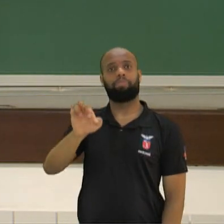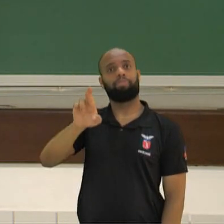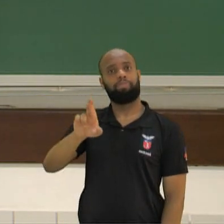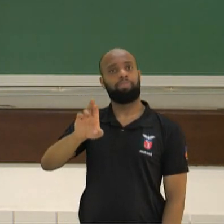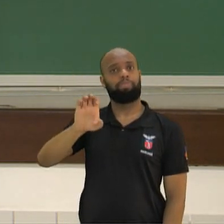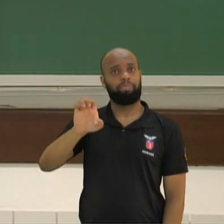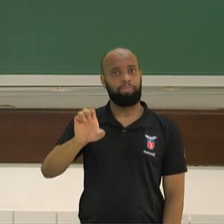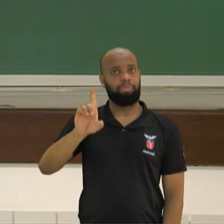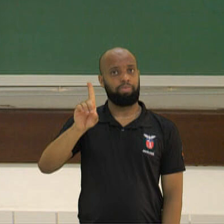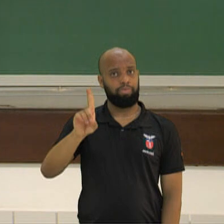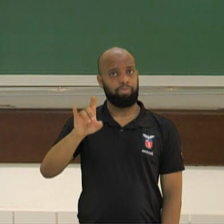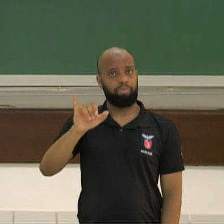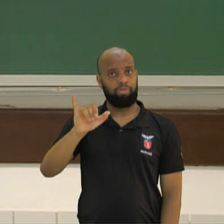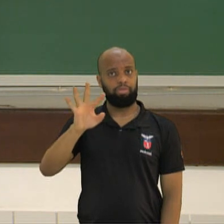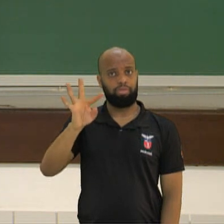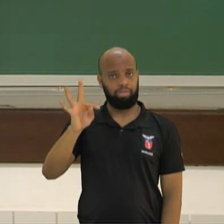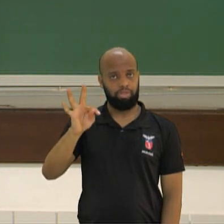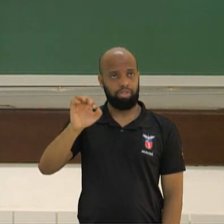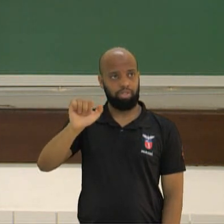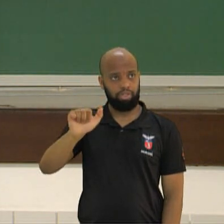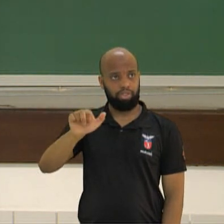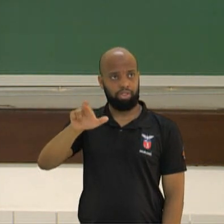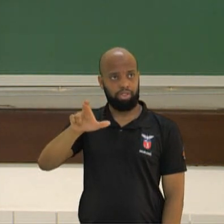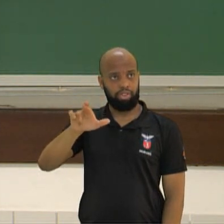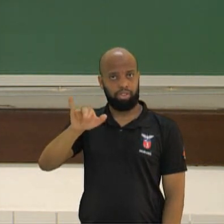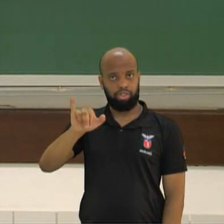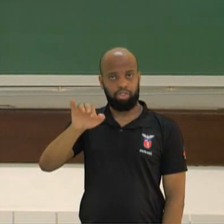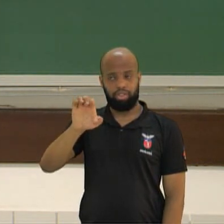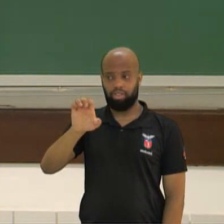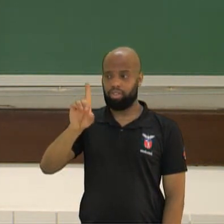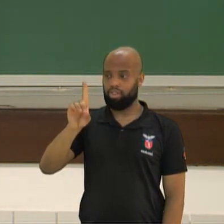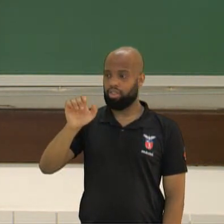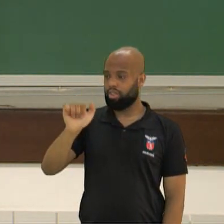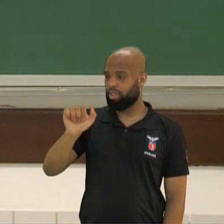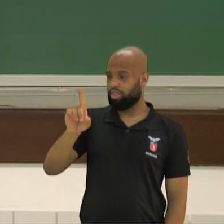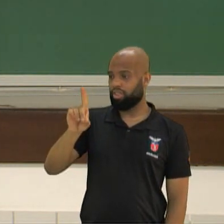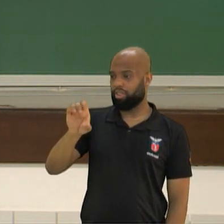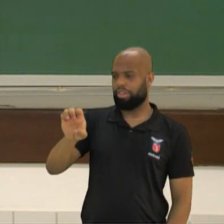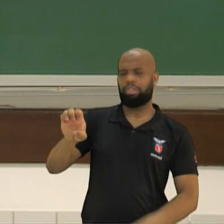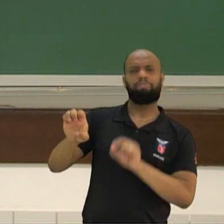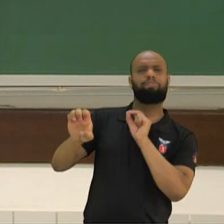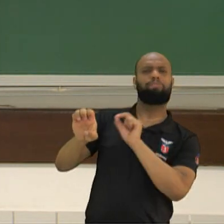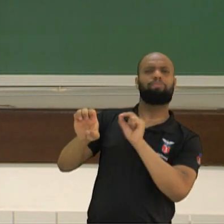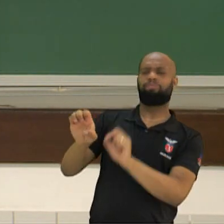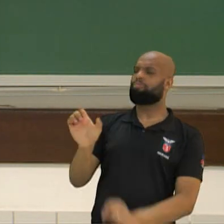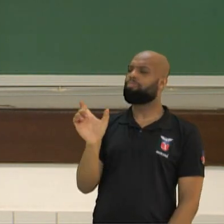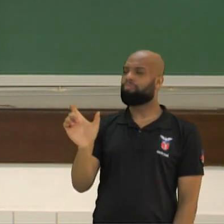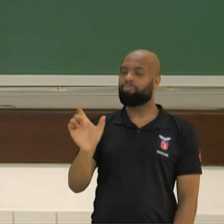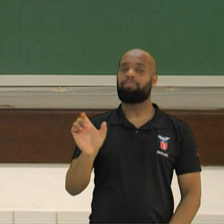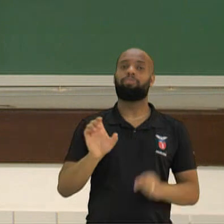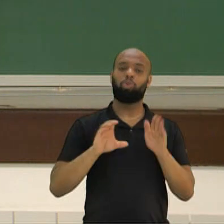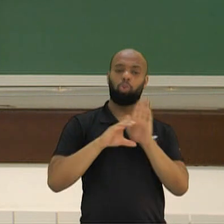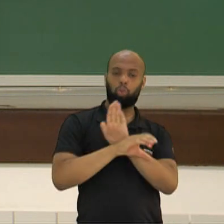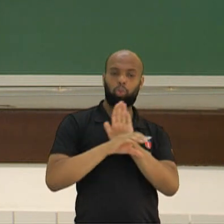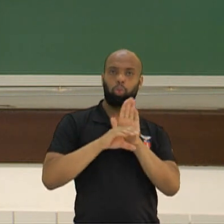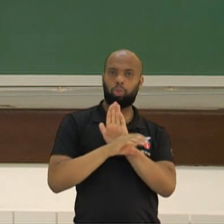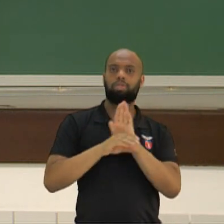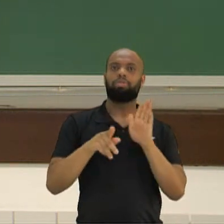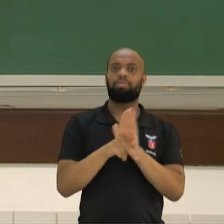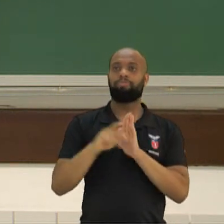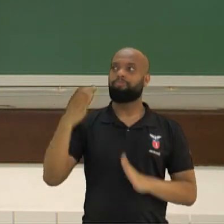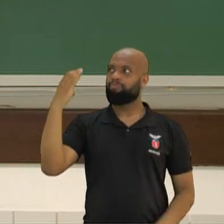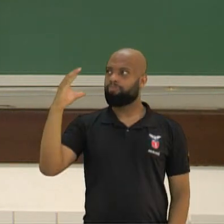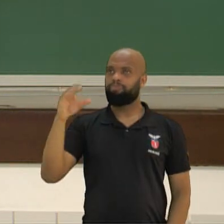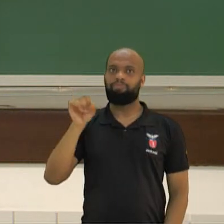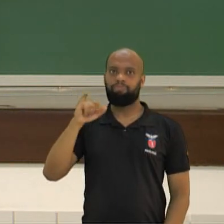aqui. Hereditariedade, que é nada mais, nada menos do que um conceito científico para quando